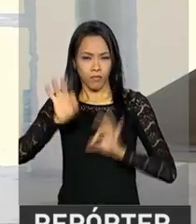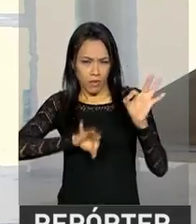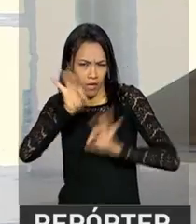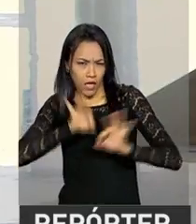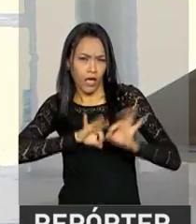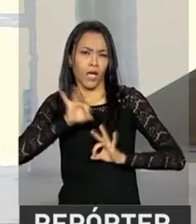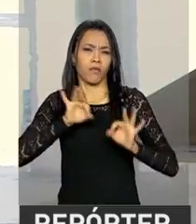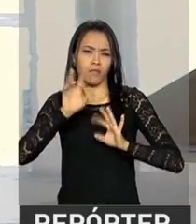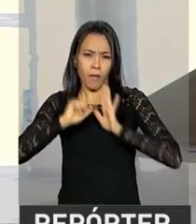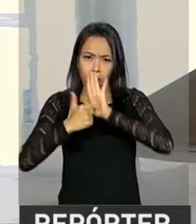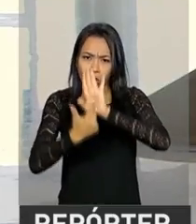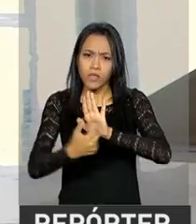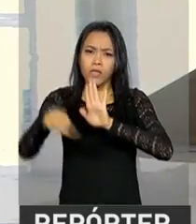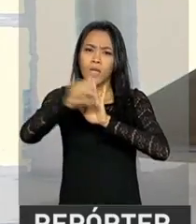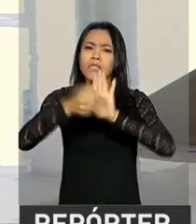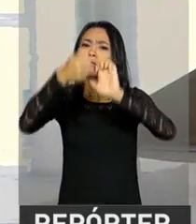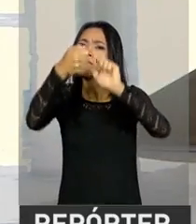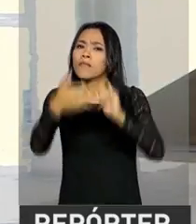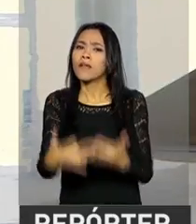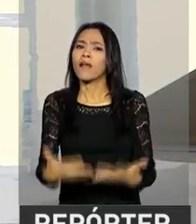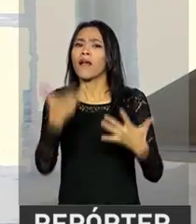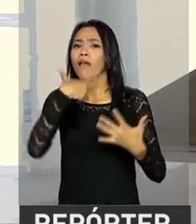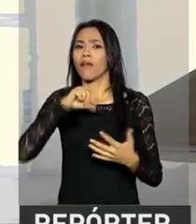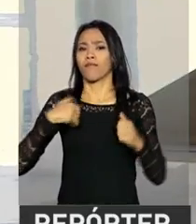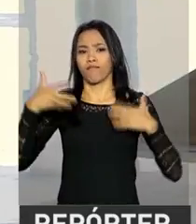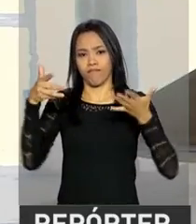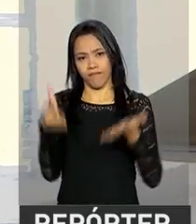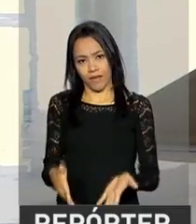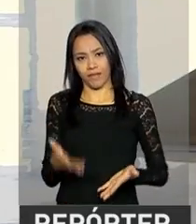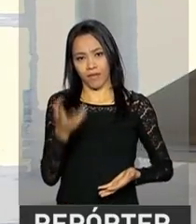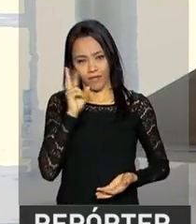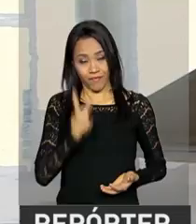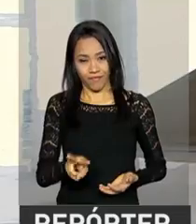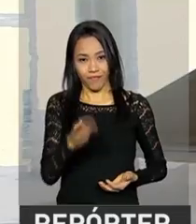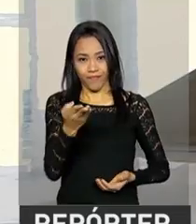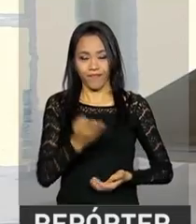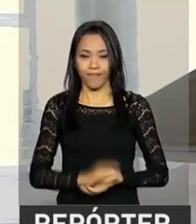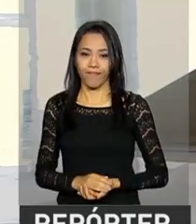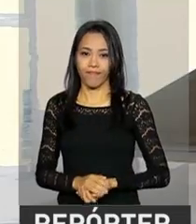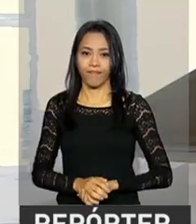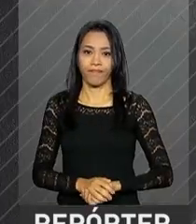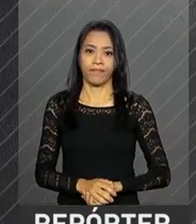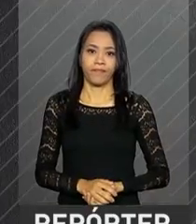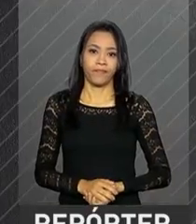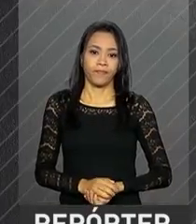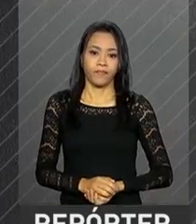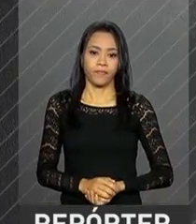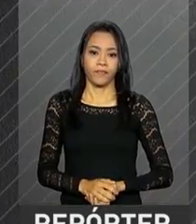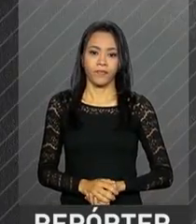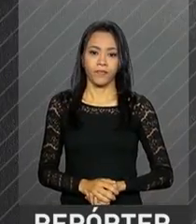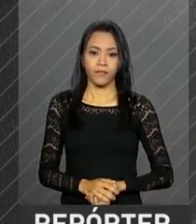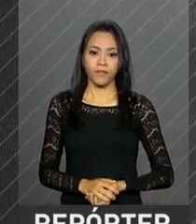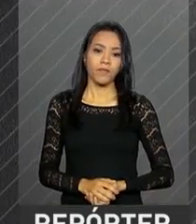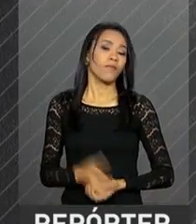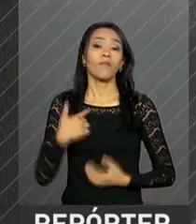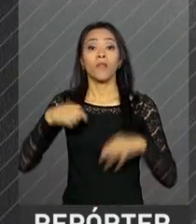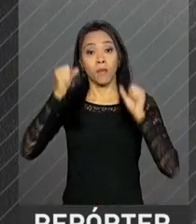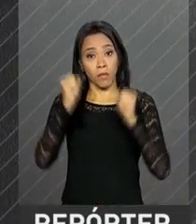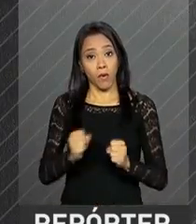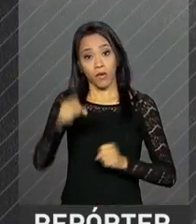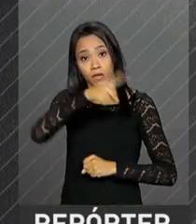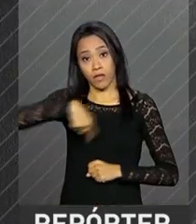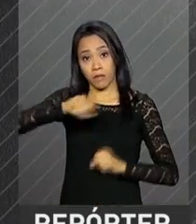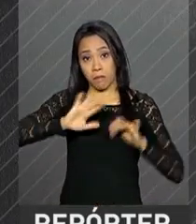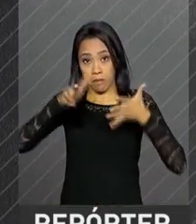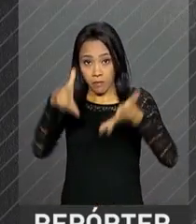arte aí para mostrar para explicar Quem pode participar dessa seleção vamos ver podem participar